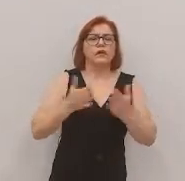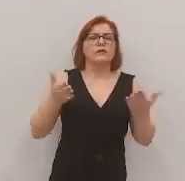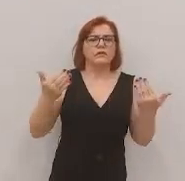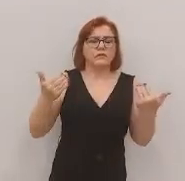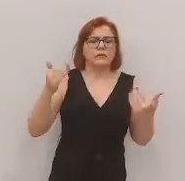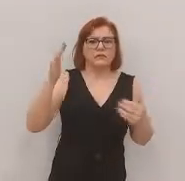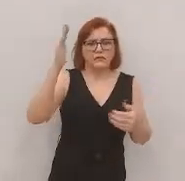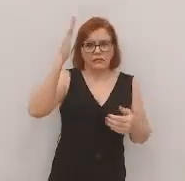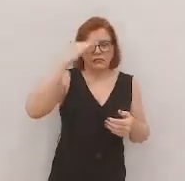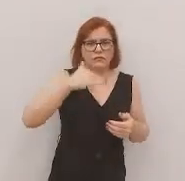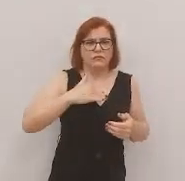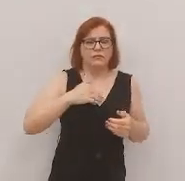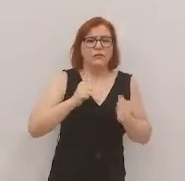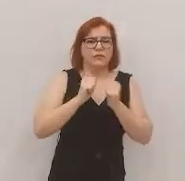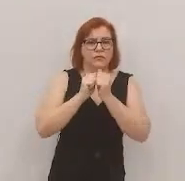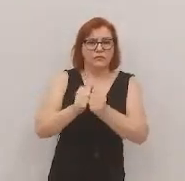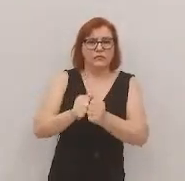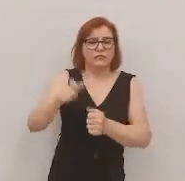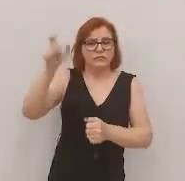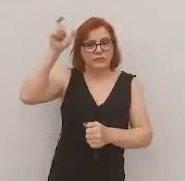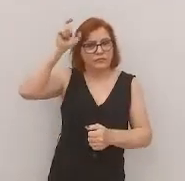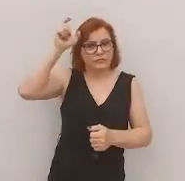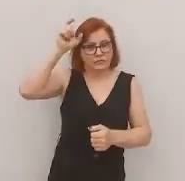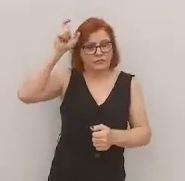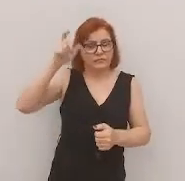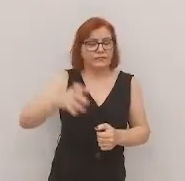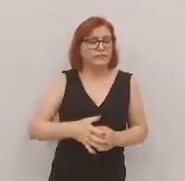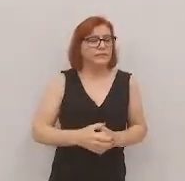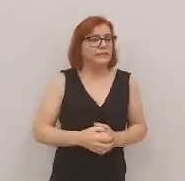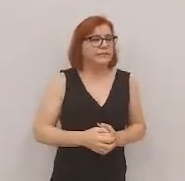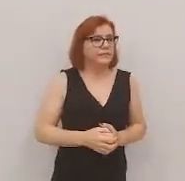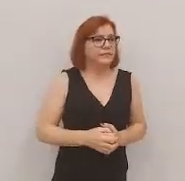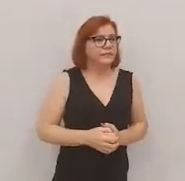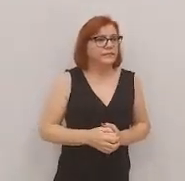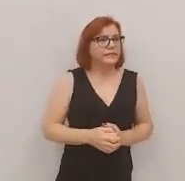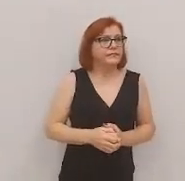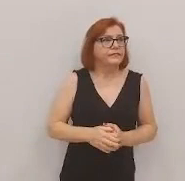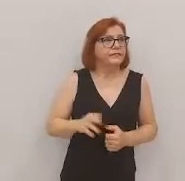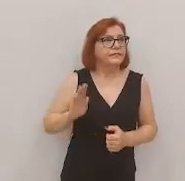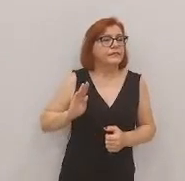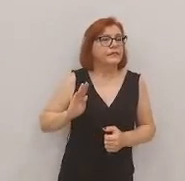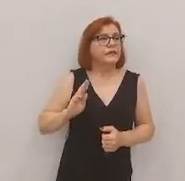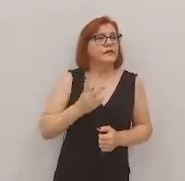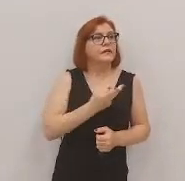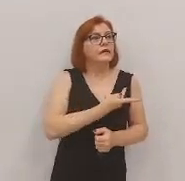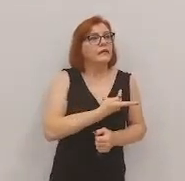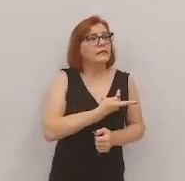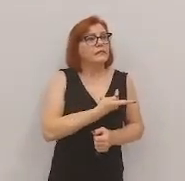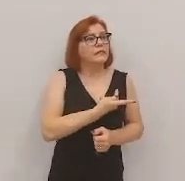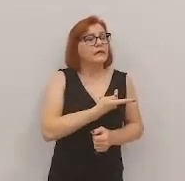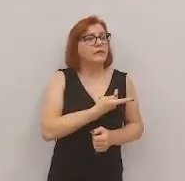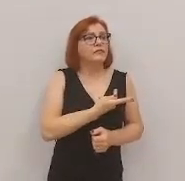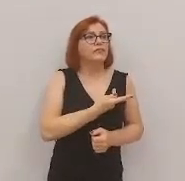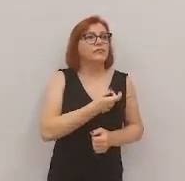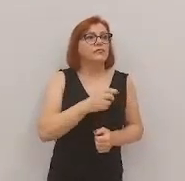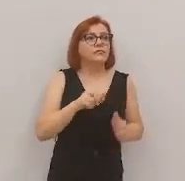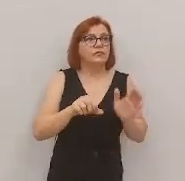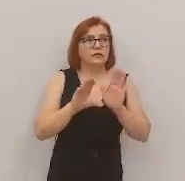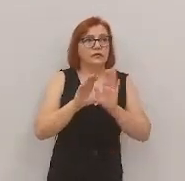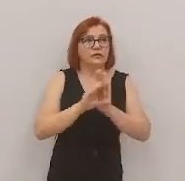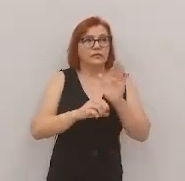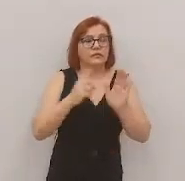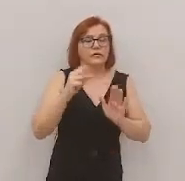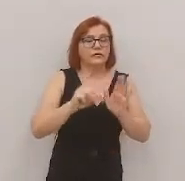Hebreus 1,14, diz assim: não são todos eles espíritos